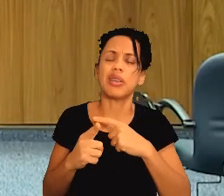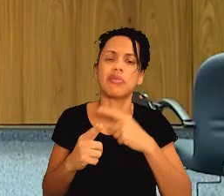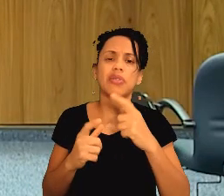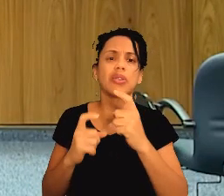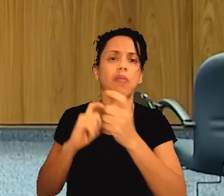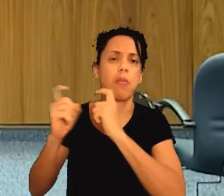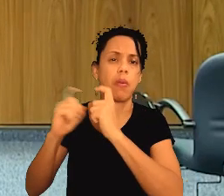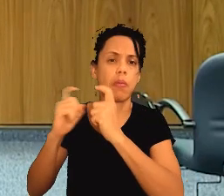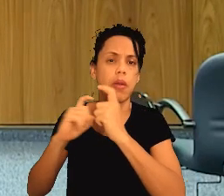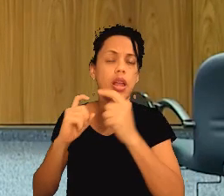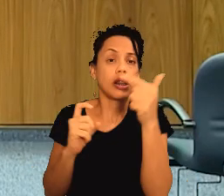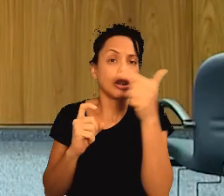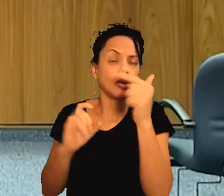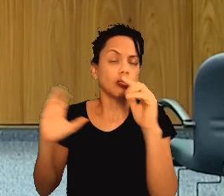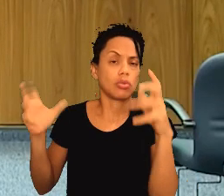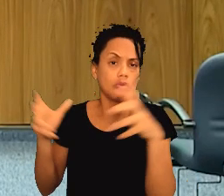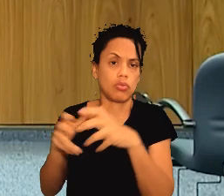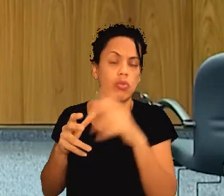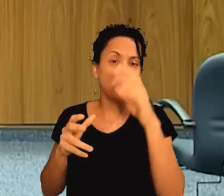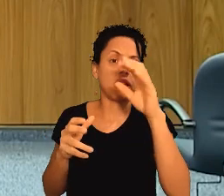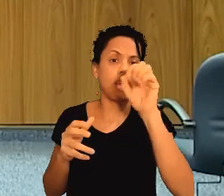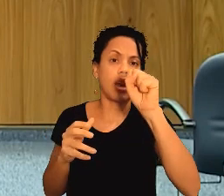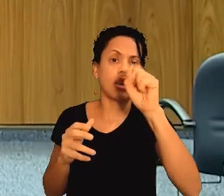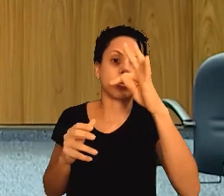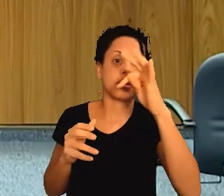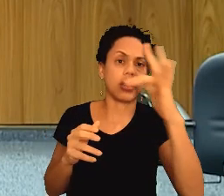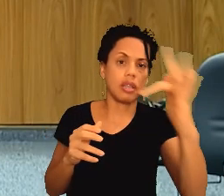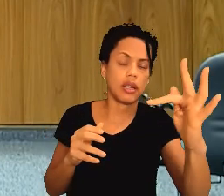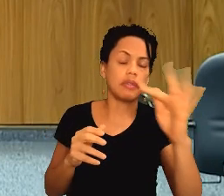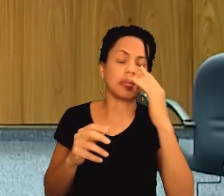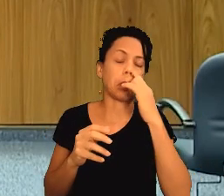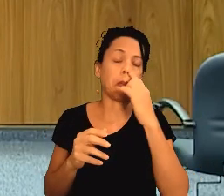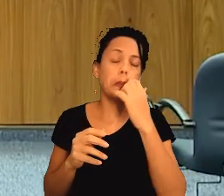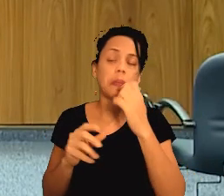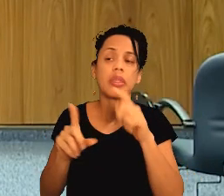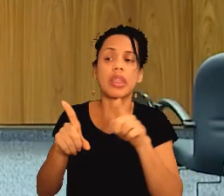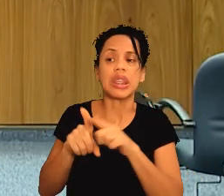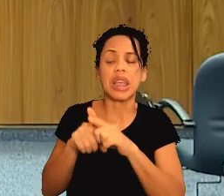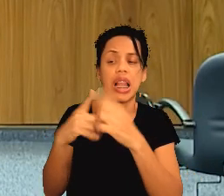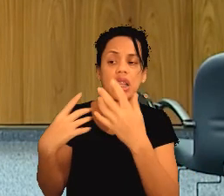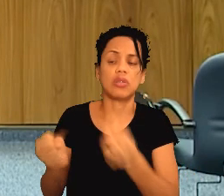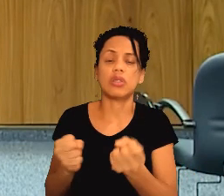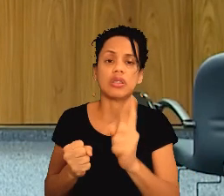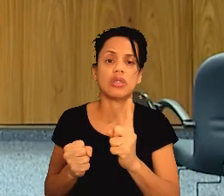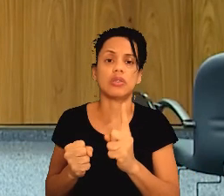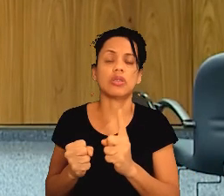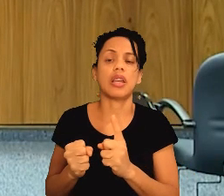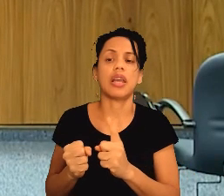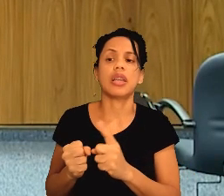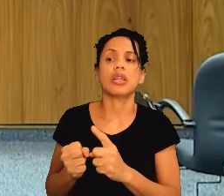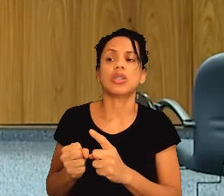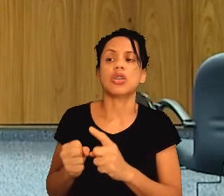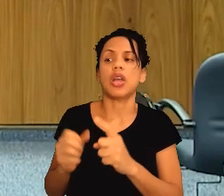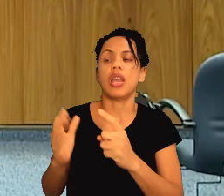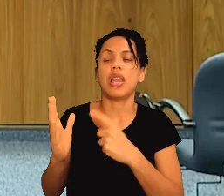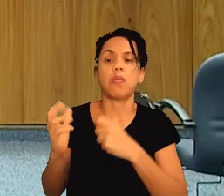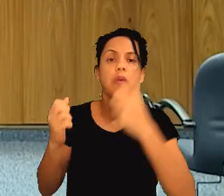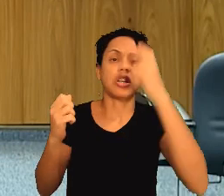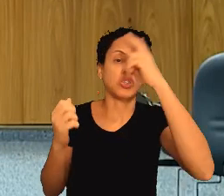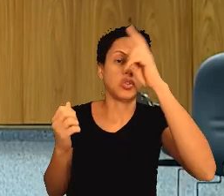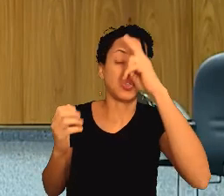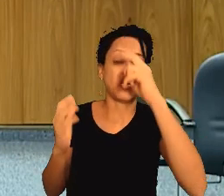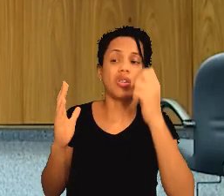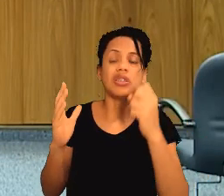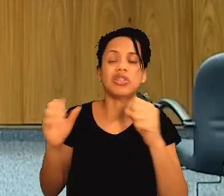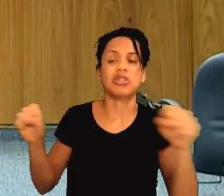segunda turma do STF, ela, como já foi dito, desconsidera esse histórico de violações. Isso está